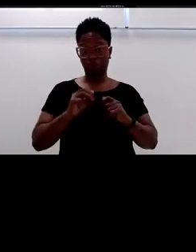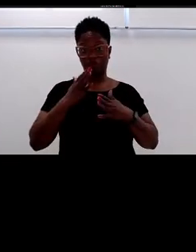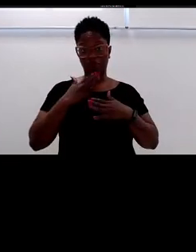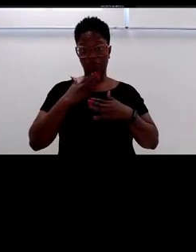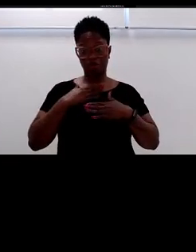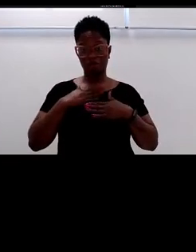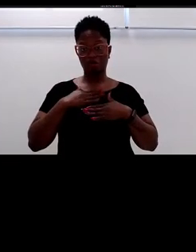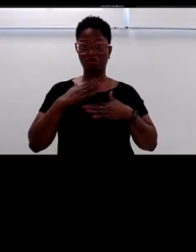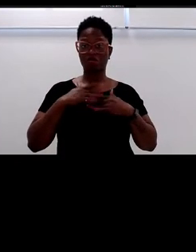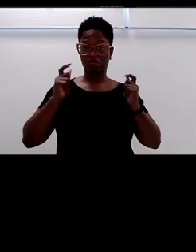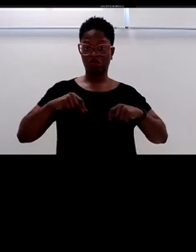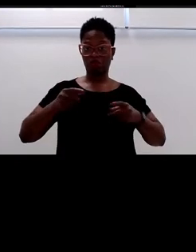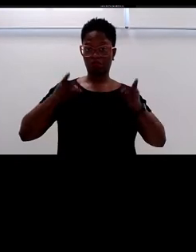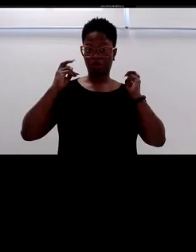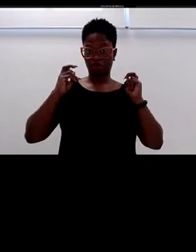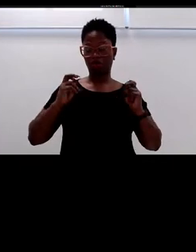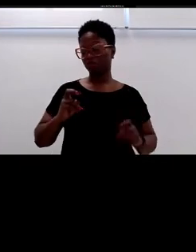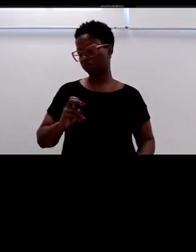crucificação.